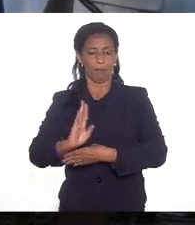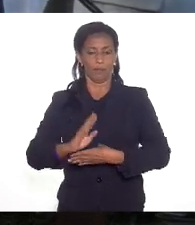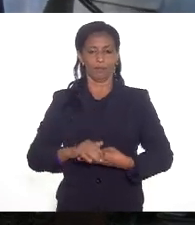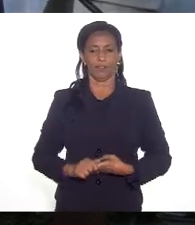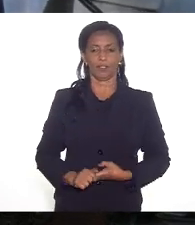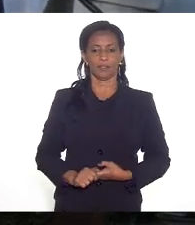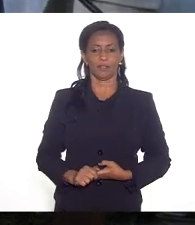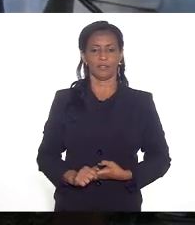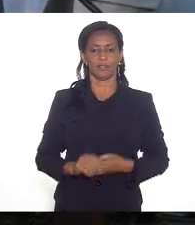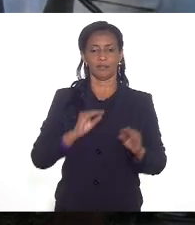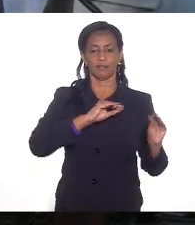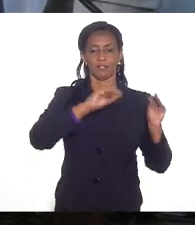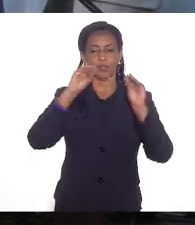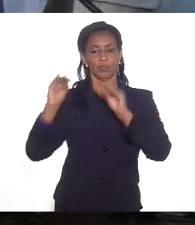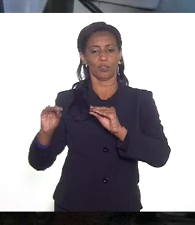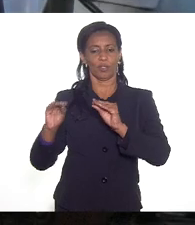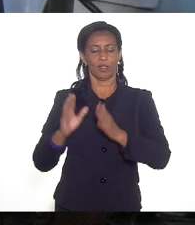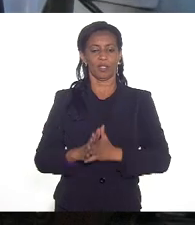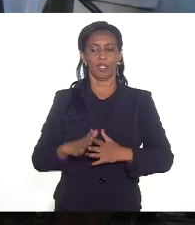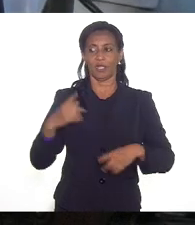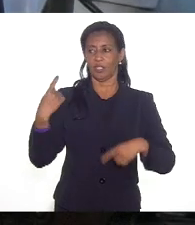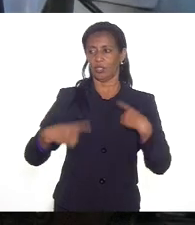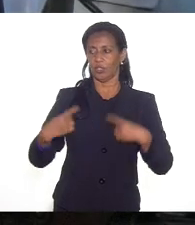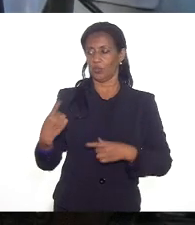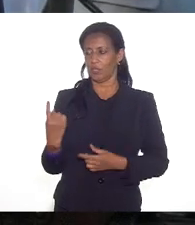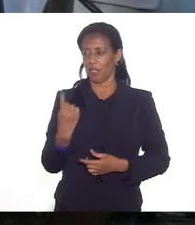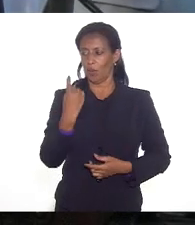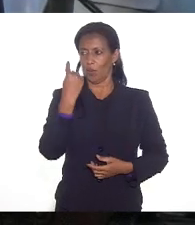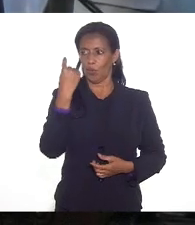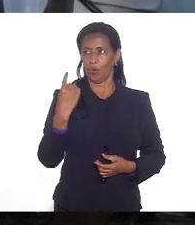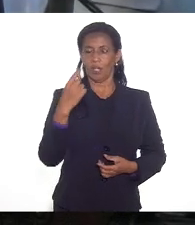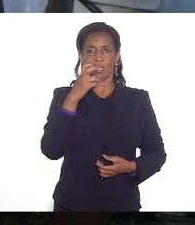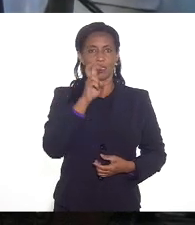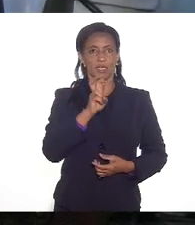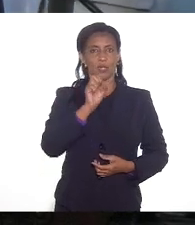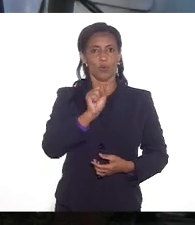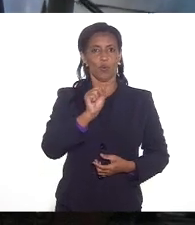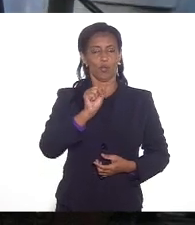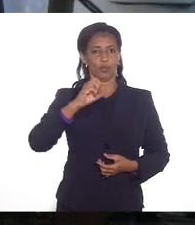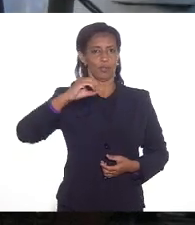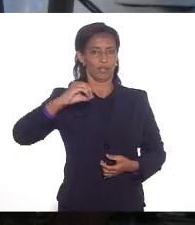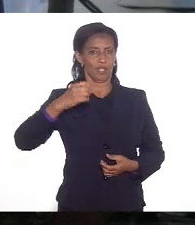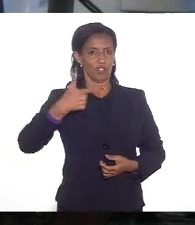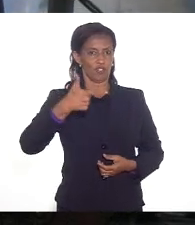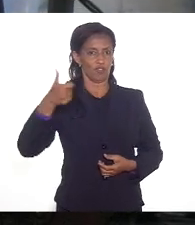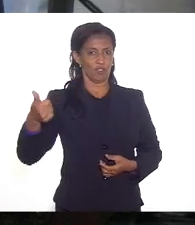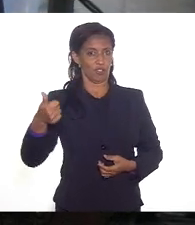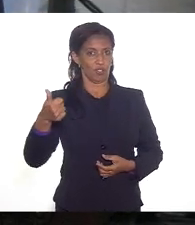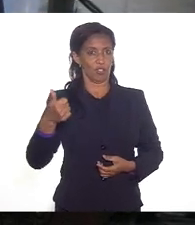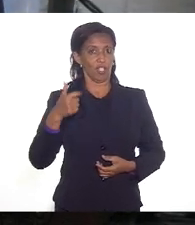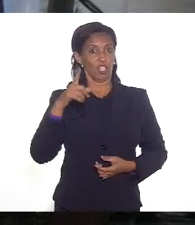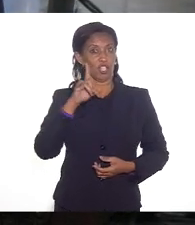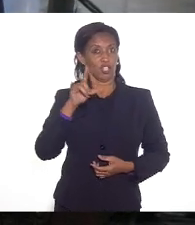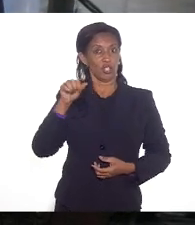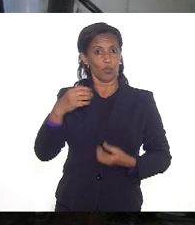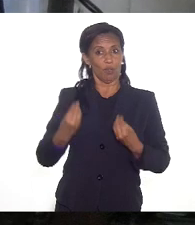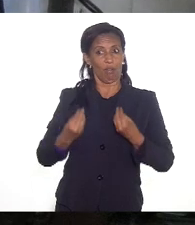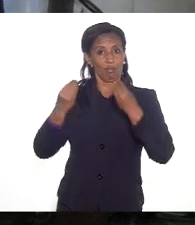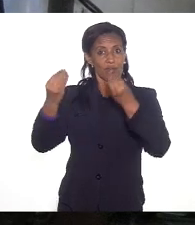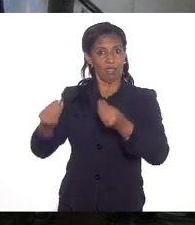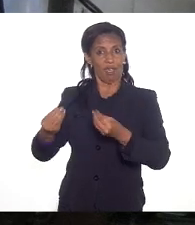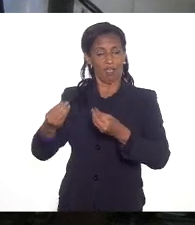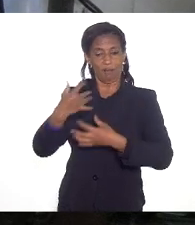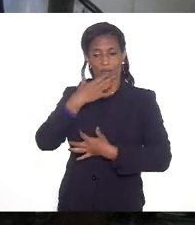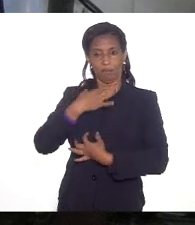vai autora a gente custa a única pode resolução 580 de 21 de altura Libertadores o link consegue tipo de